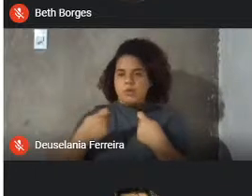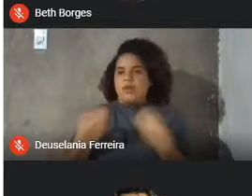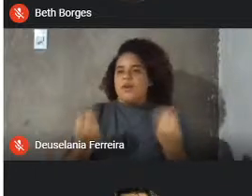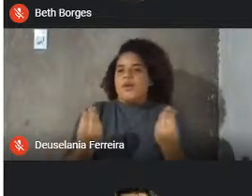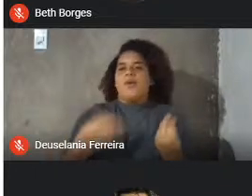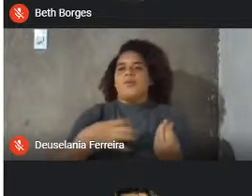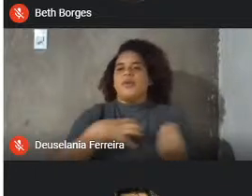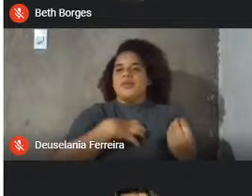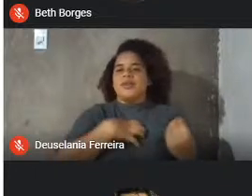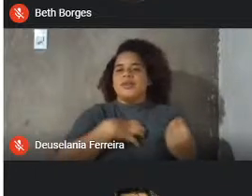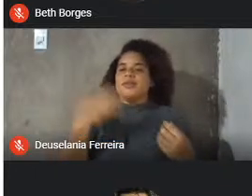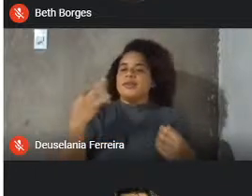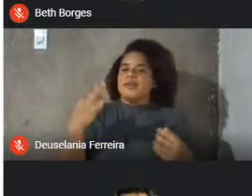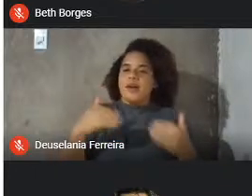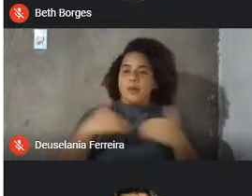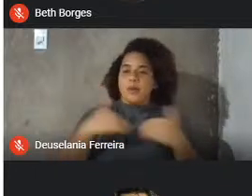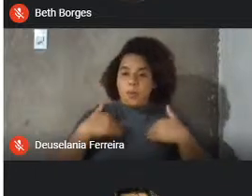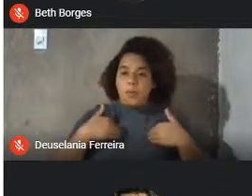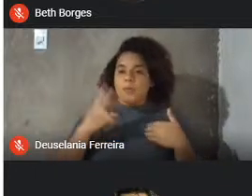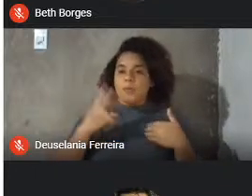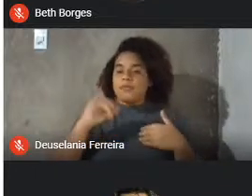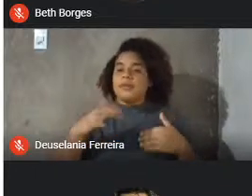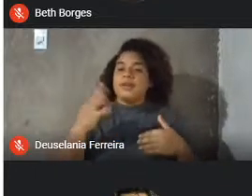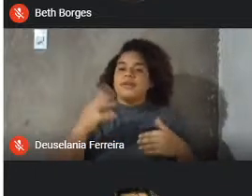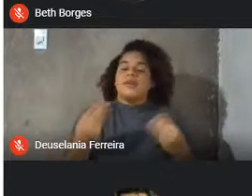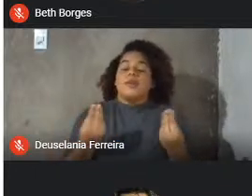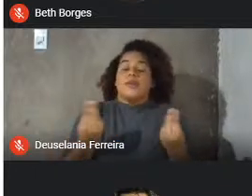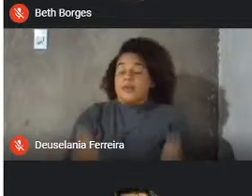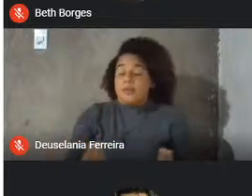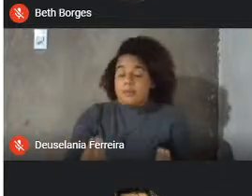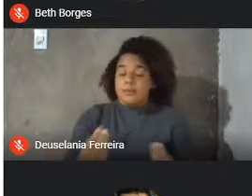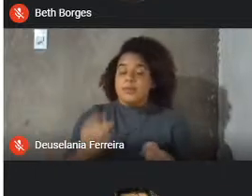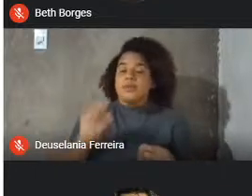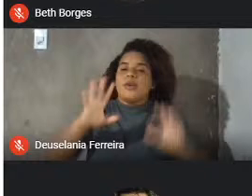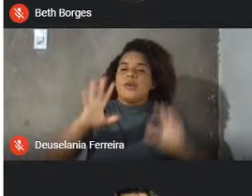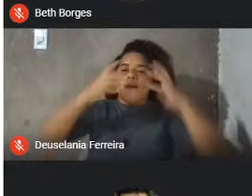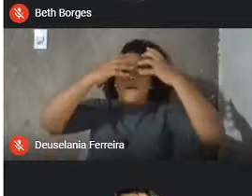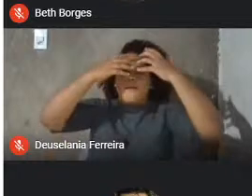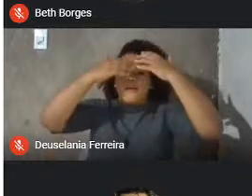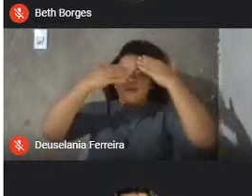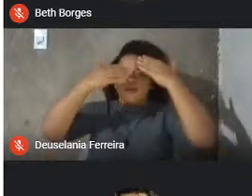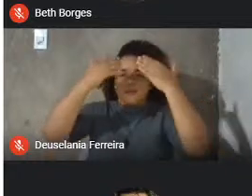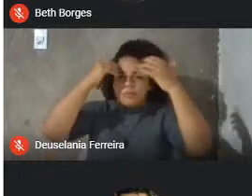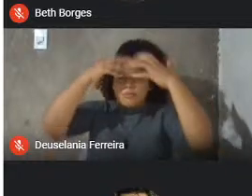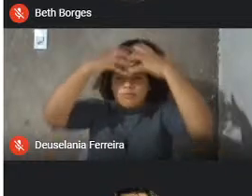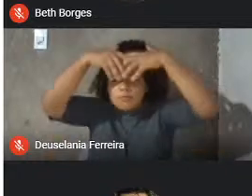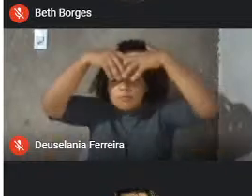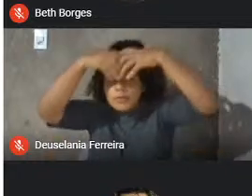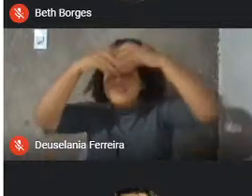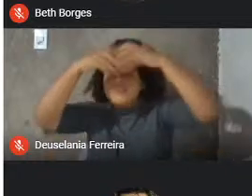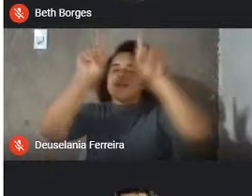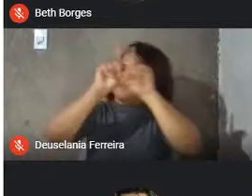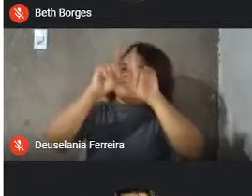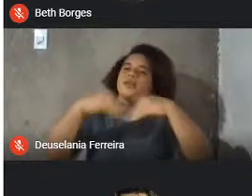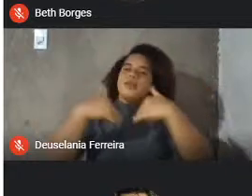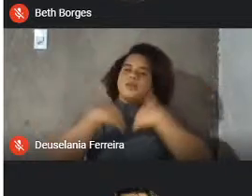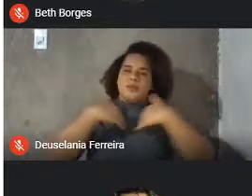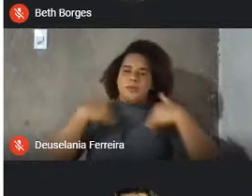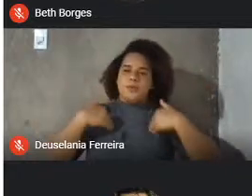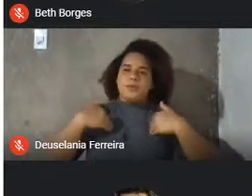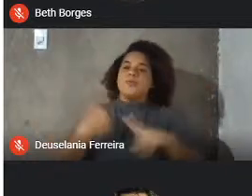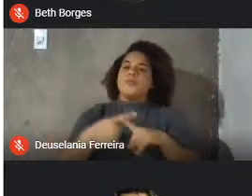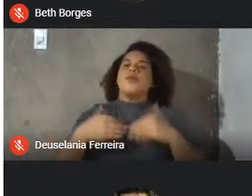o quanto o corpo vai sentir tanta dor. Não só psíquica, como física também. Porque tudo isso repercute no organismo de uma maneira